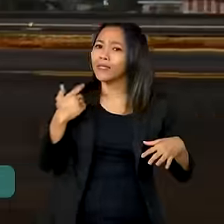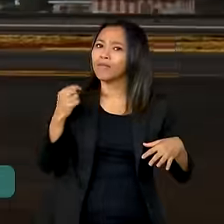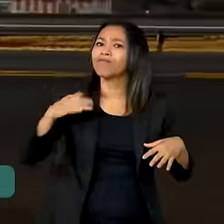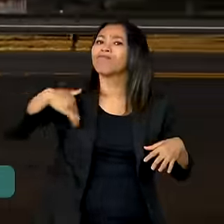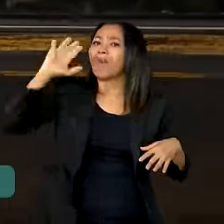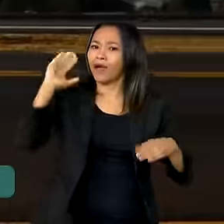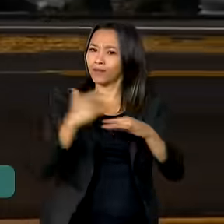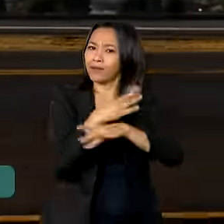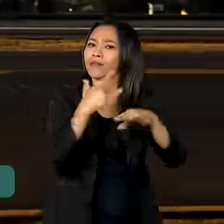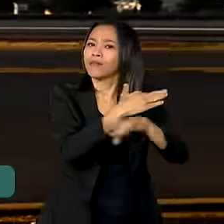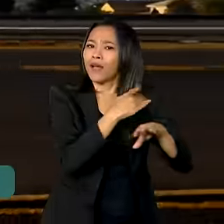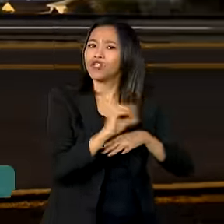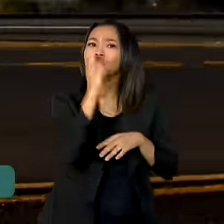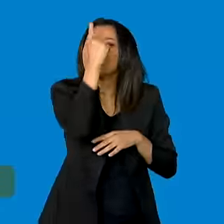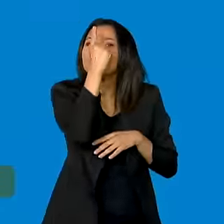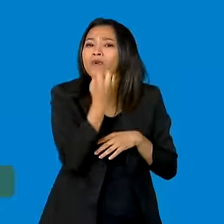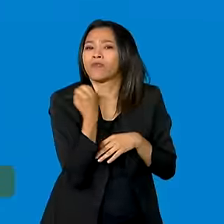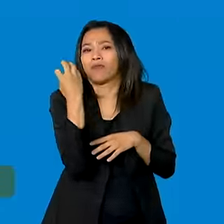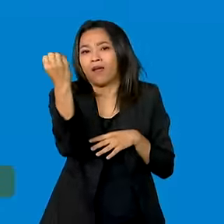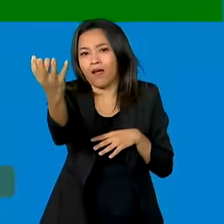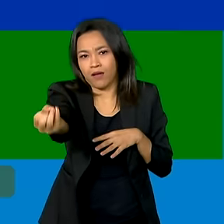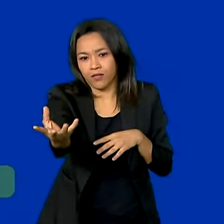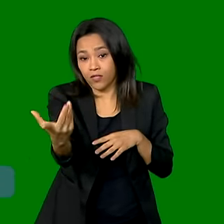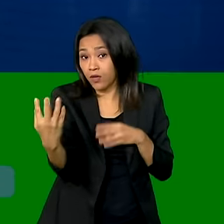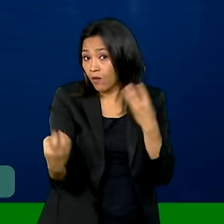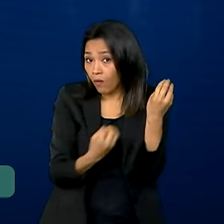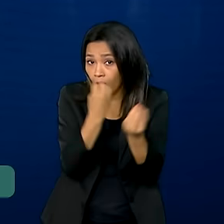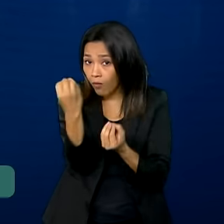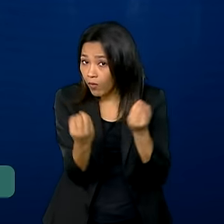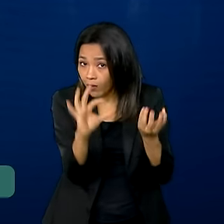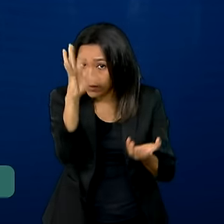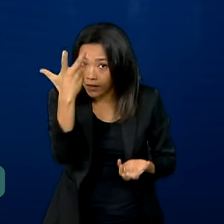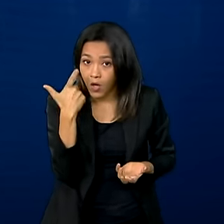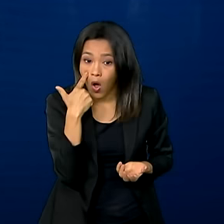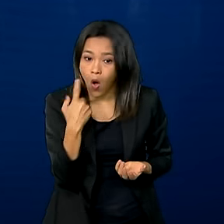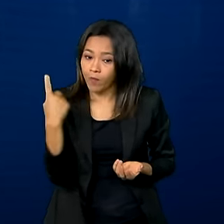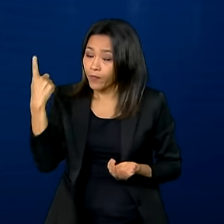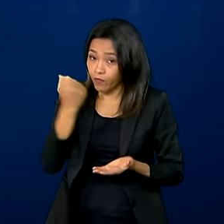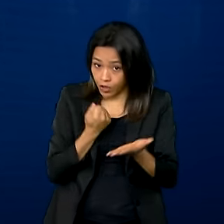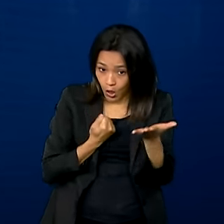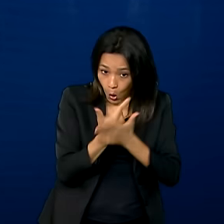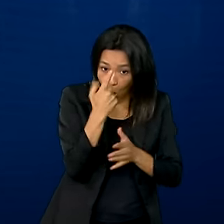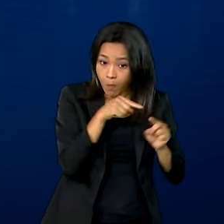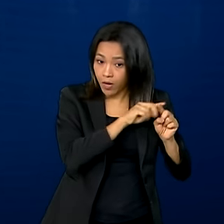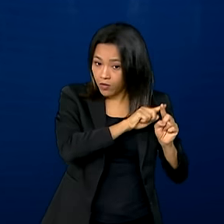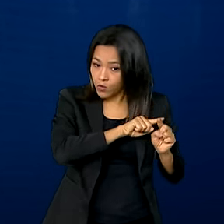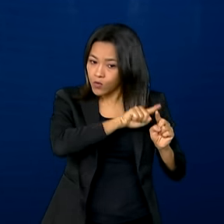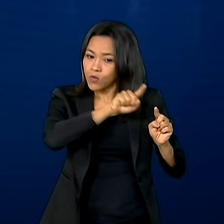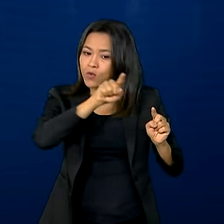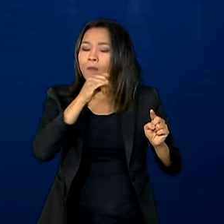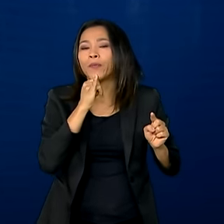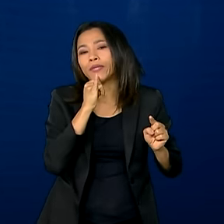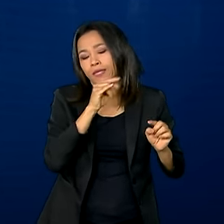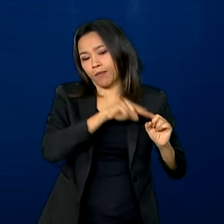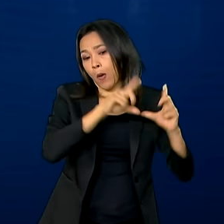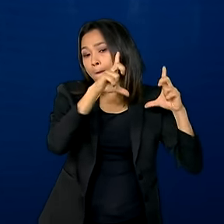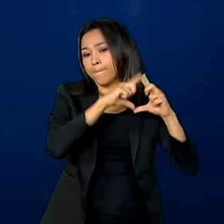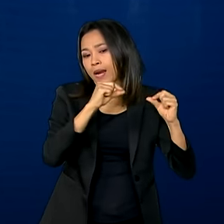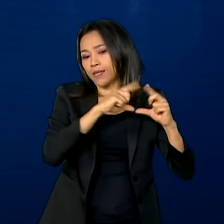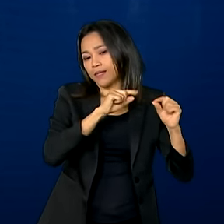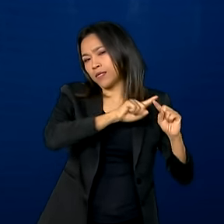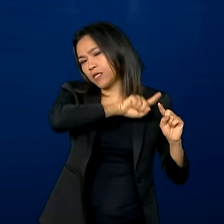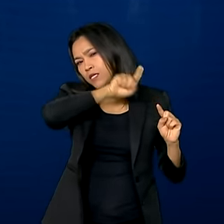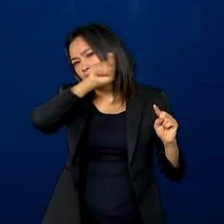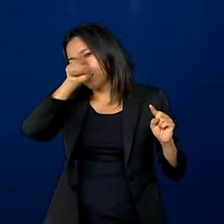cidade numa só viagem. Funciona assim: você compra um trecho, como por exemplo de Brasília